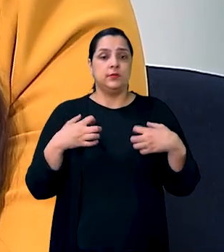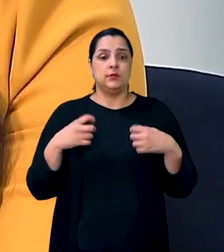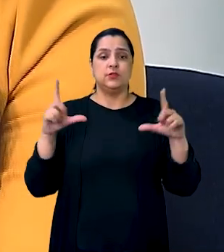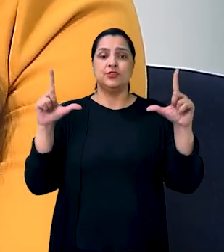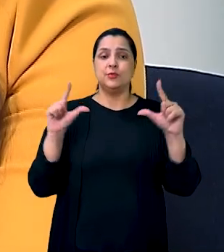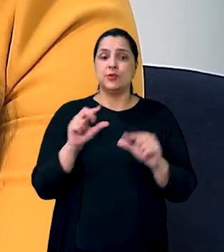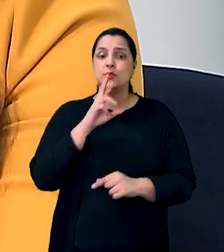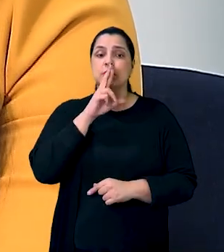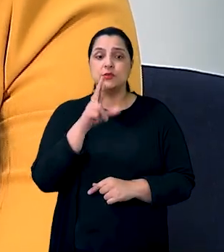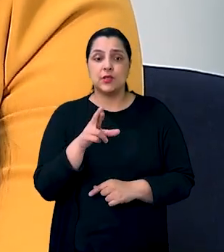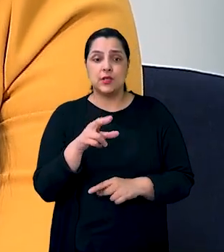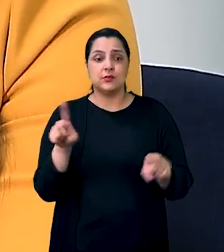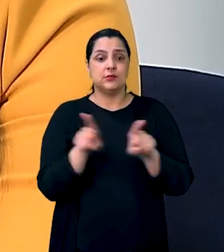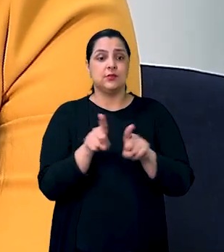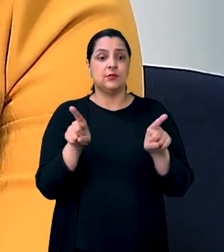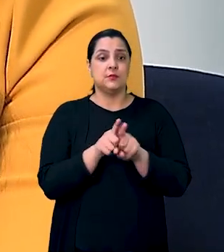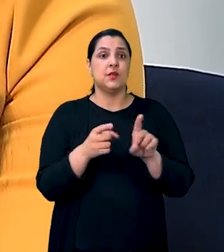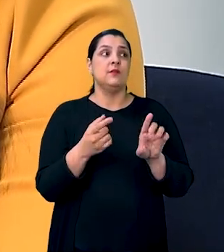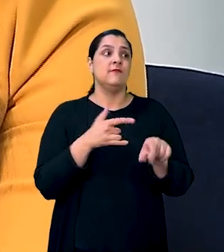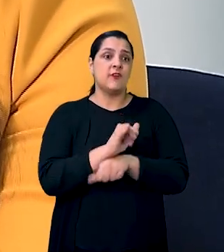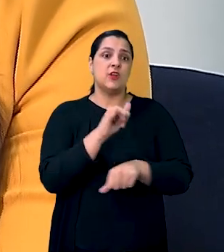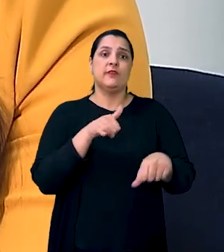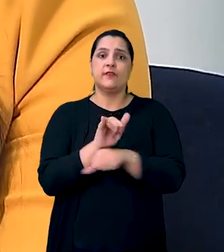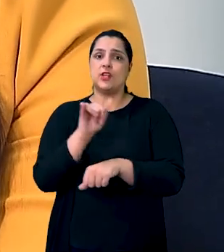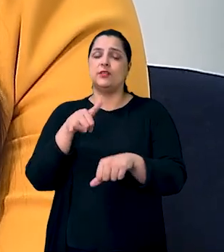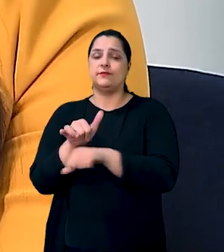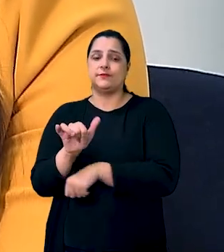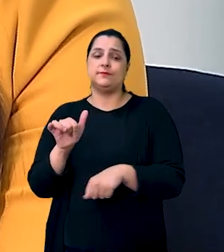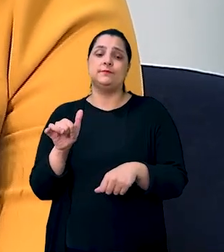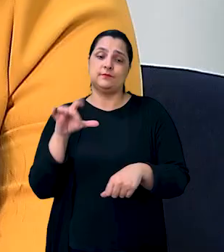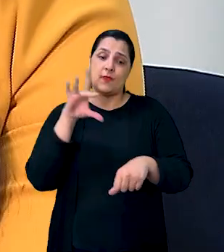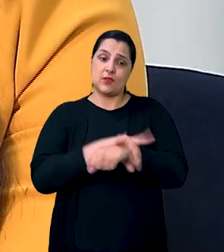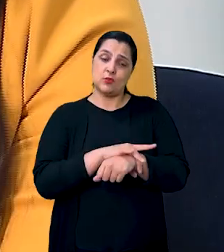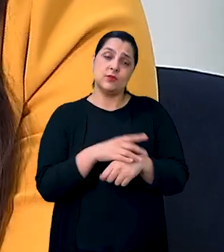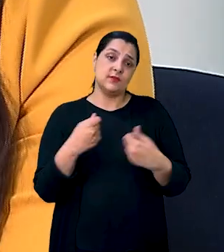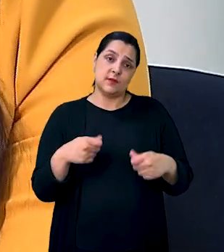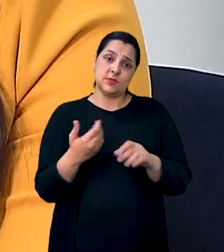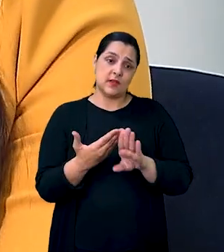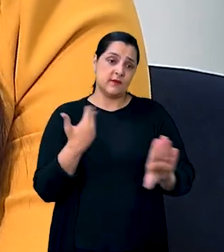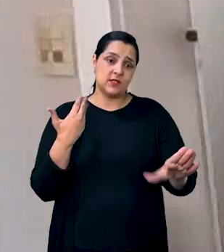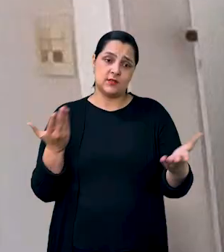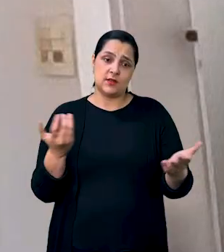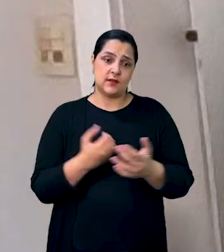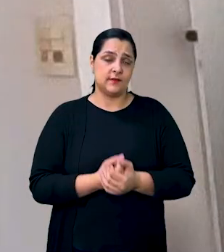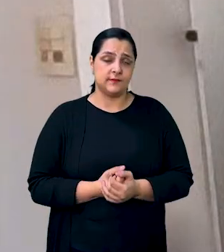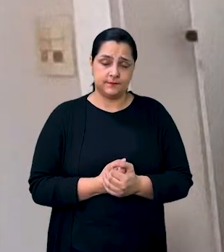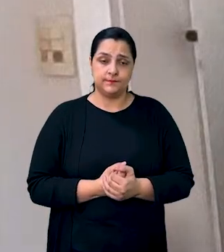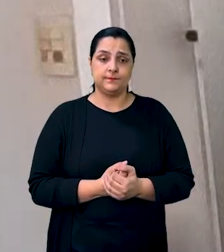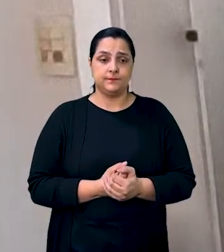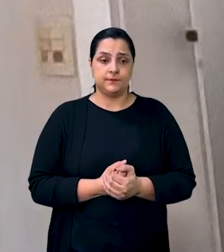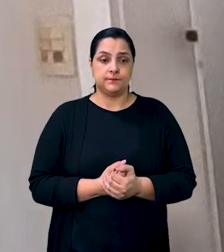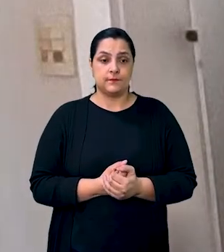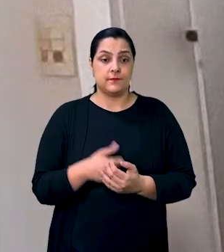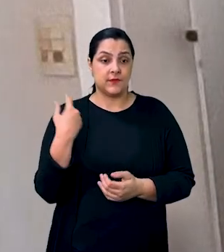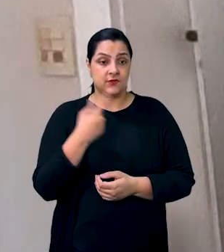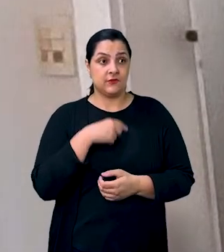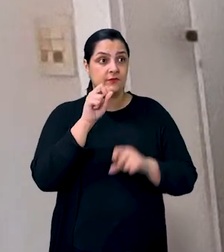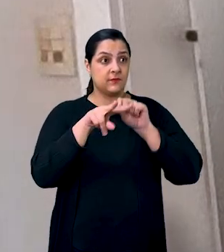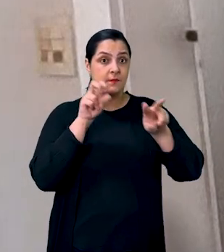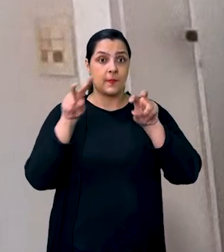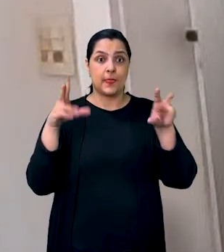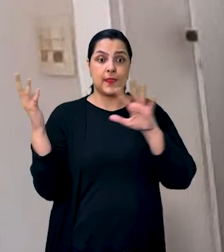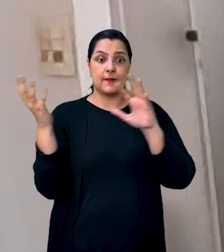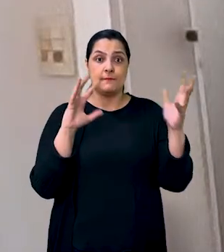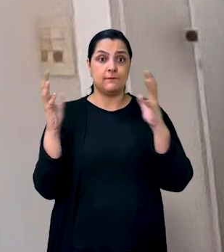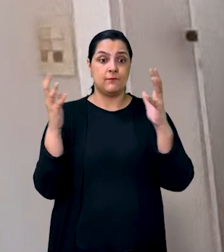realmente diminuir a sua produtividade ou até aumentar o seu absenteísmo, né? Que ele vai, se ele adoecer, ele vai ter que se afastar. Considerando que esses eventos